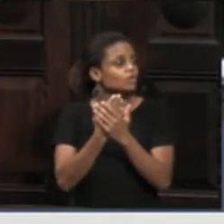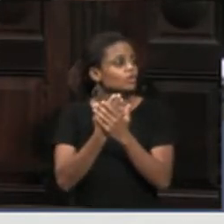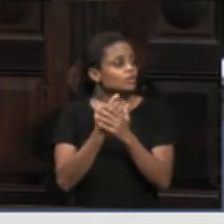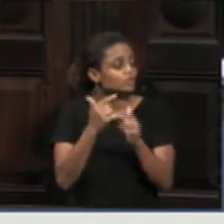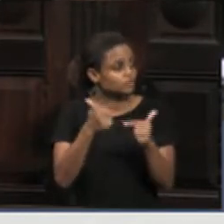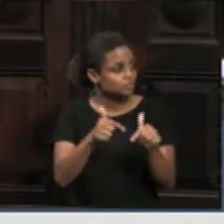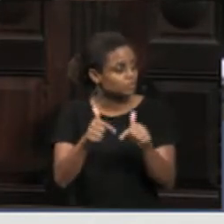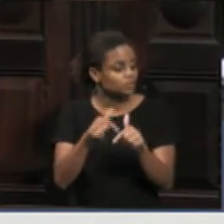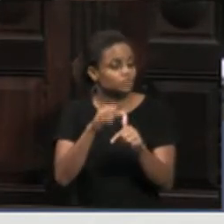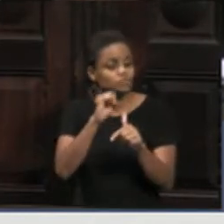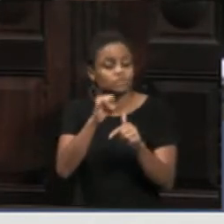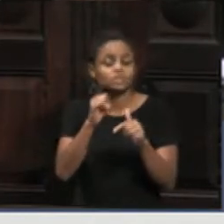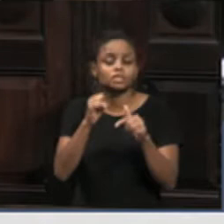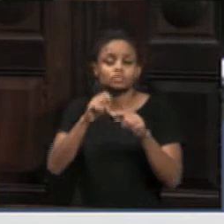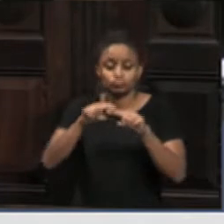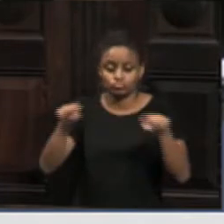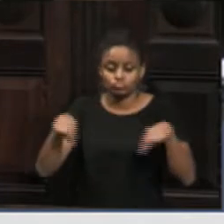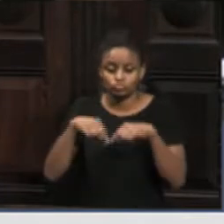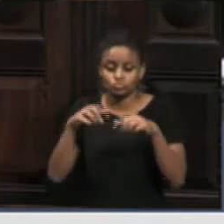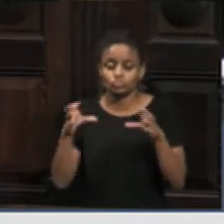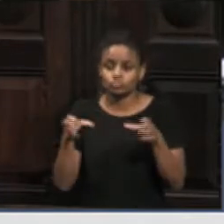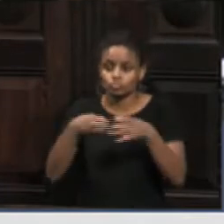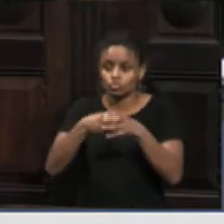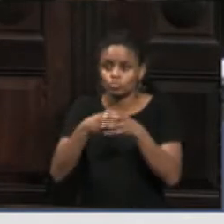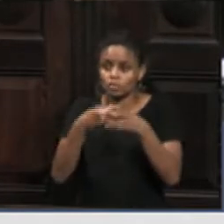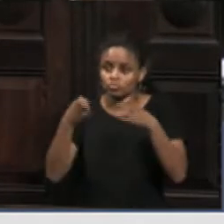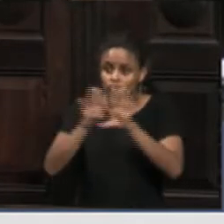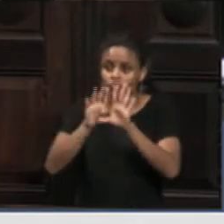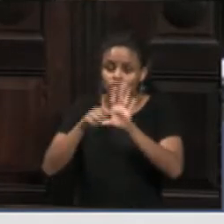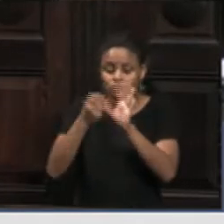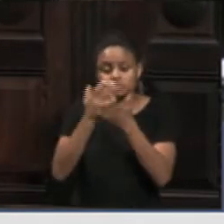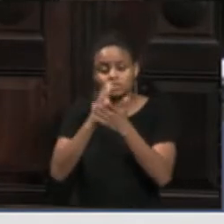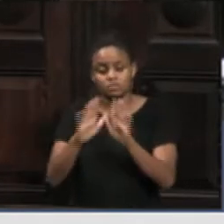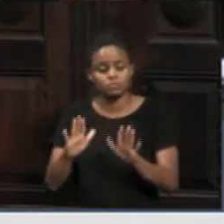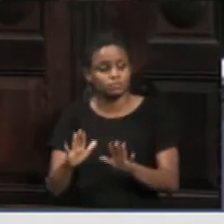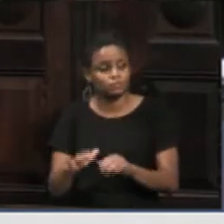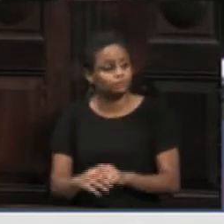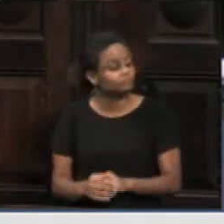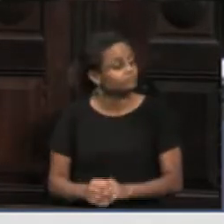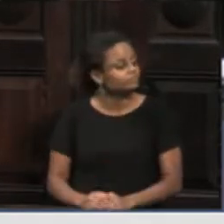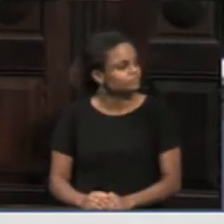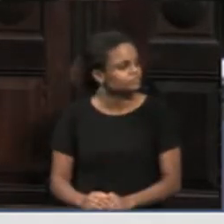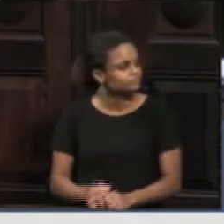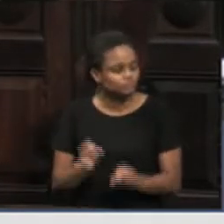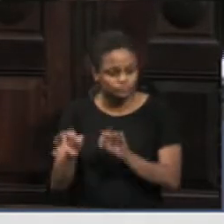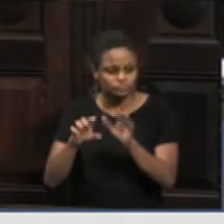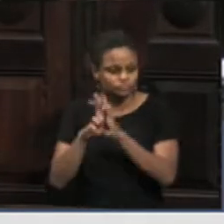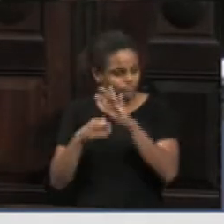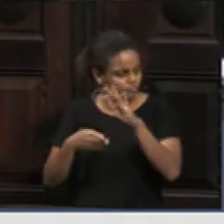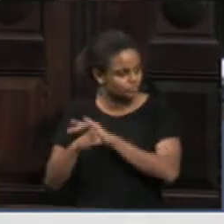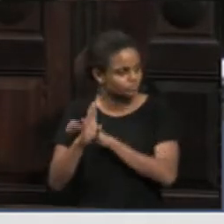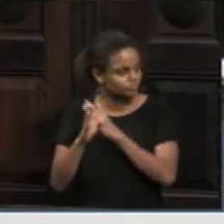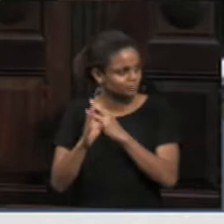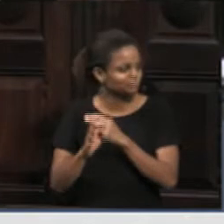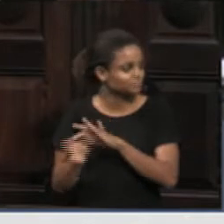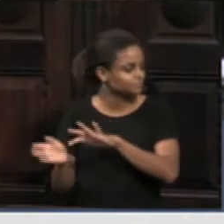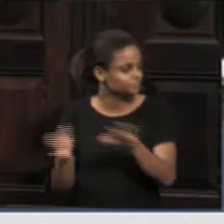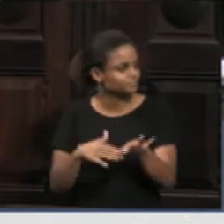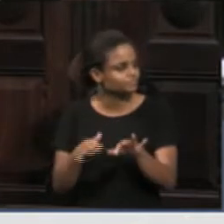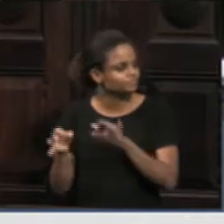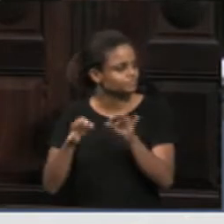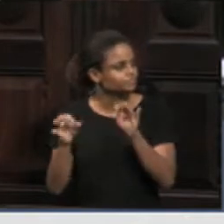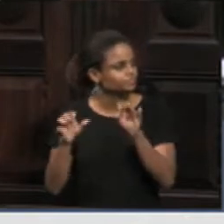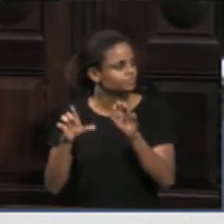senhores que aprovam permanecem como estão, aprovado. Requerimento que requer a inclusão na ordem do dia do projeto de lei número 1742